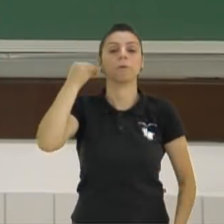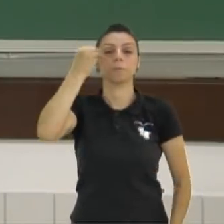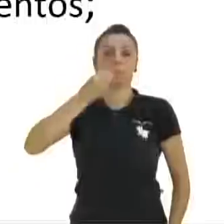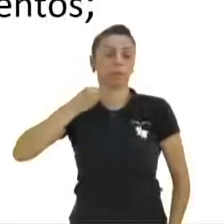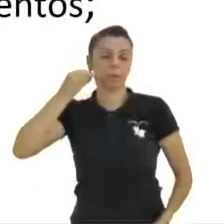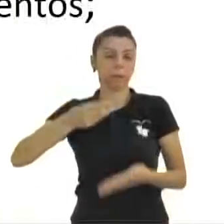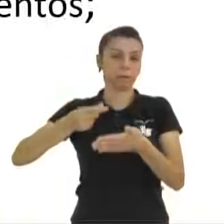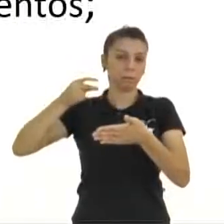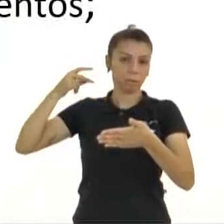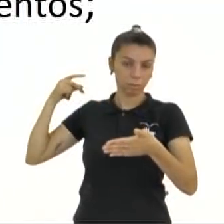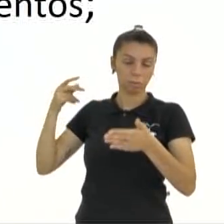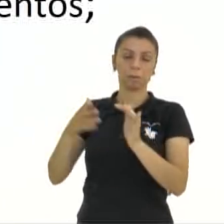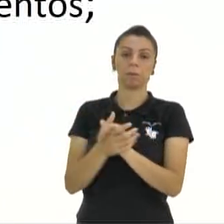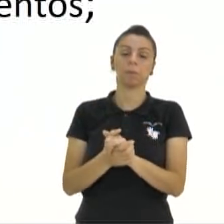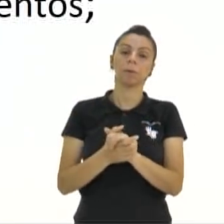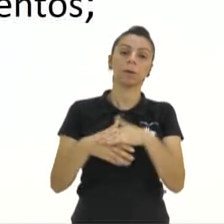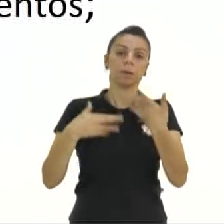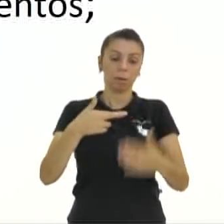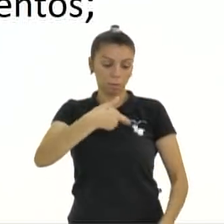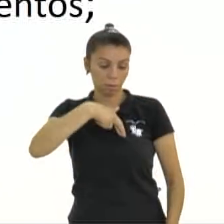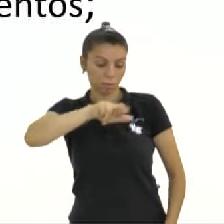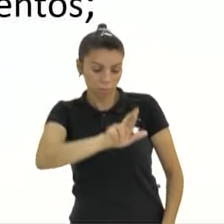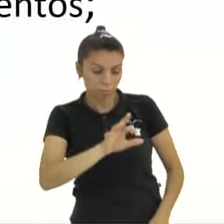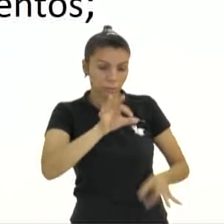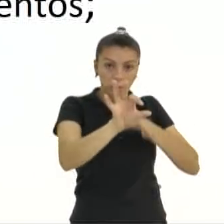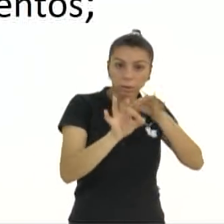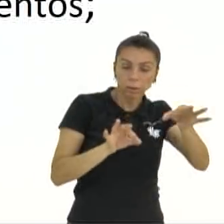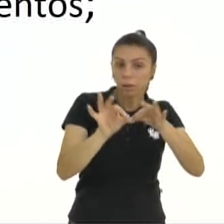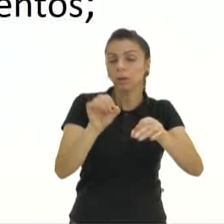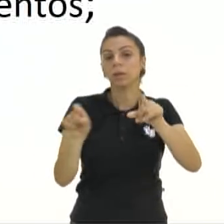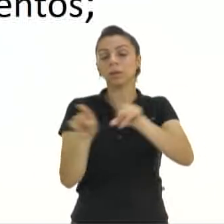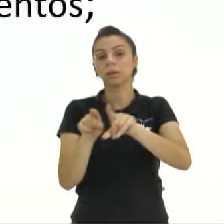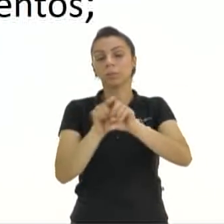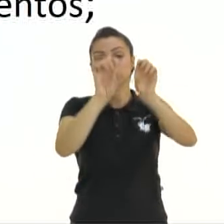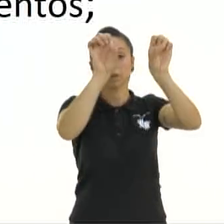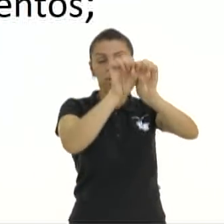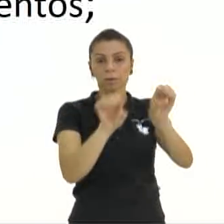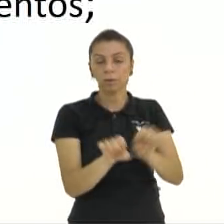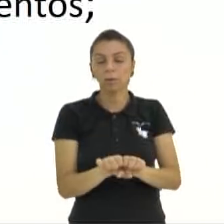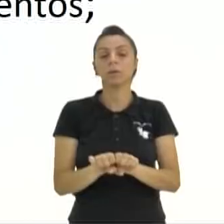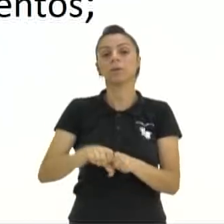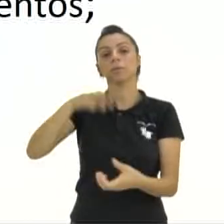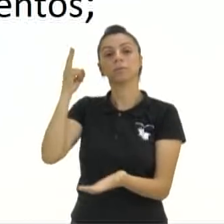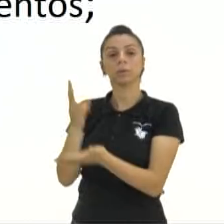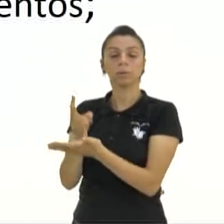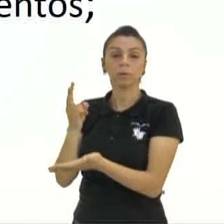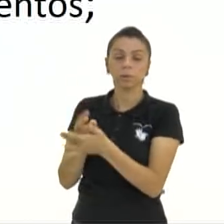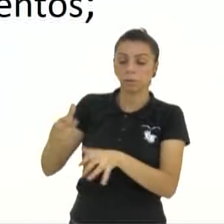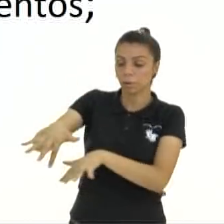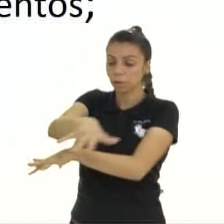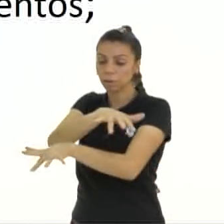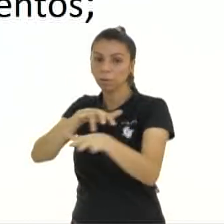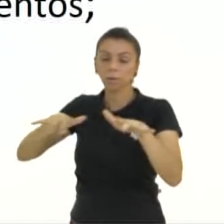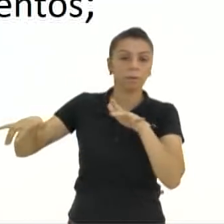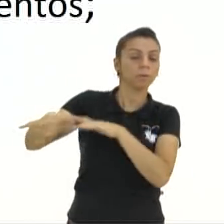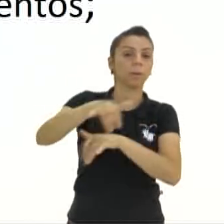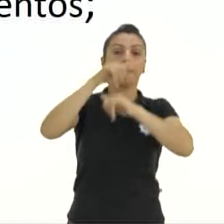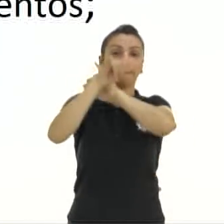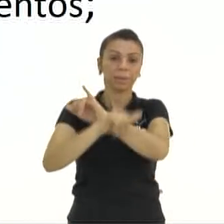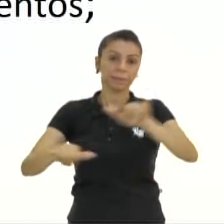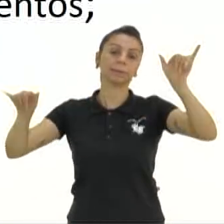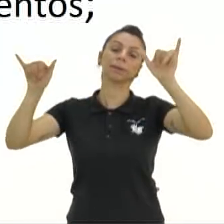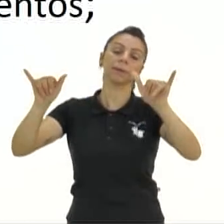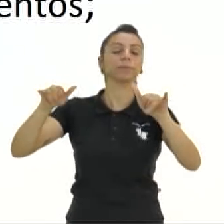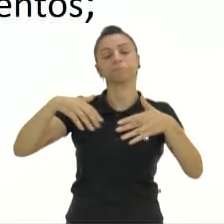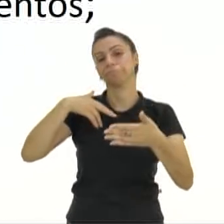original, assim a religião se organiza, se estrutura e mantém seus símbolos, ritos, mensagens, entre